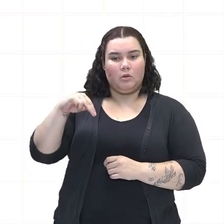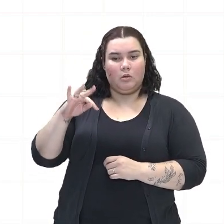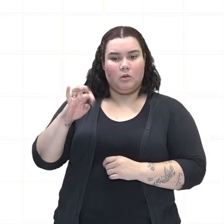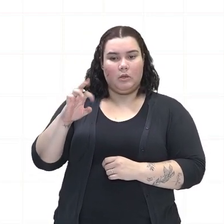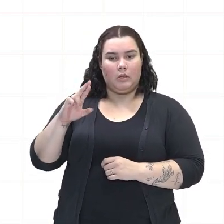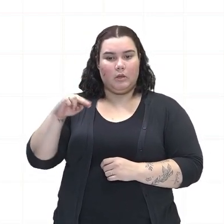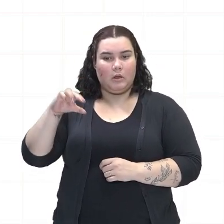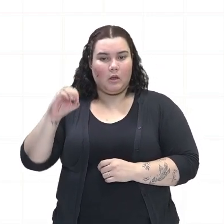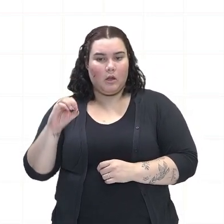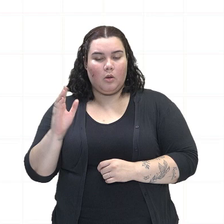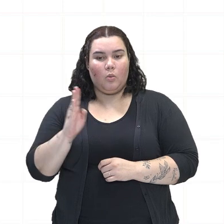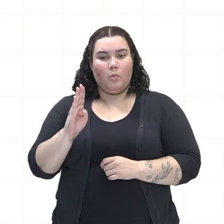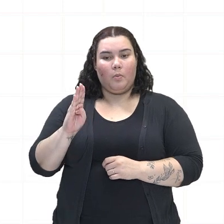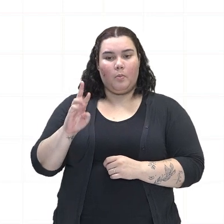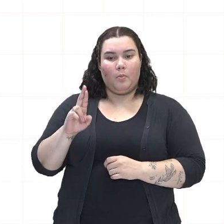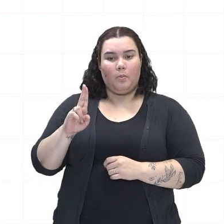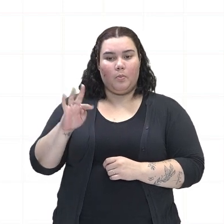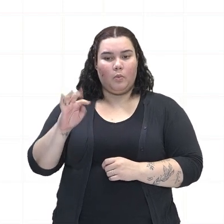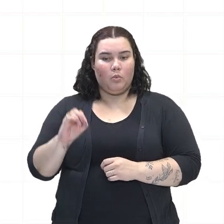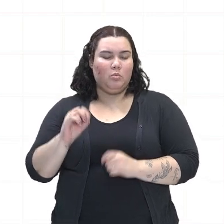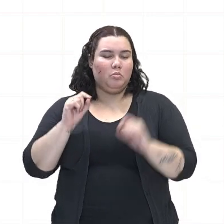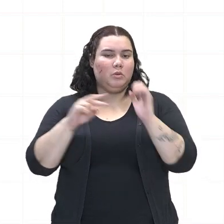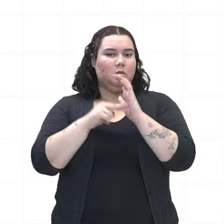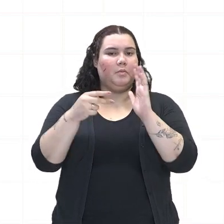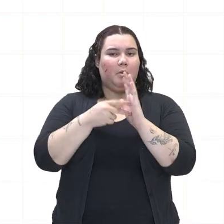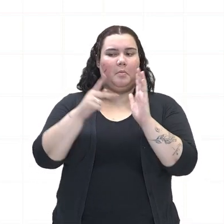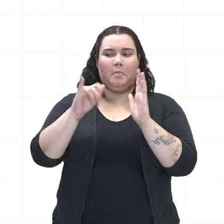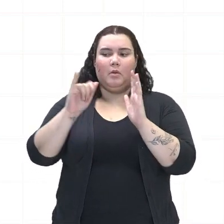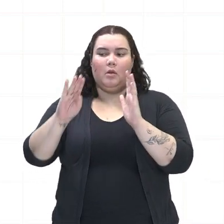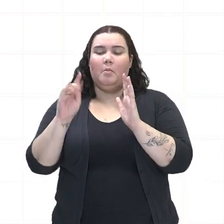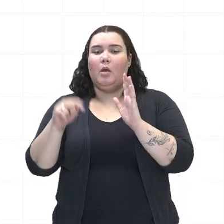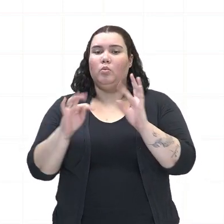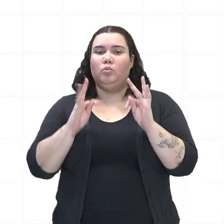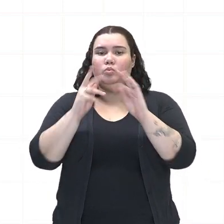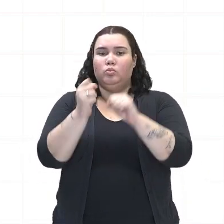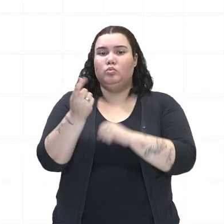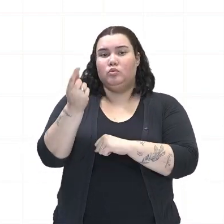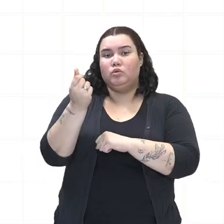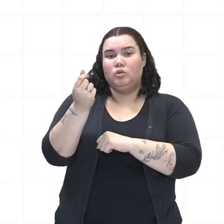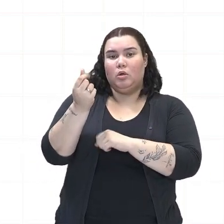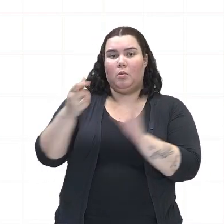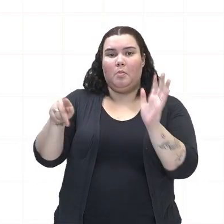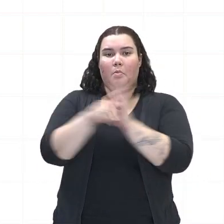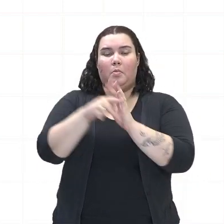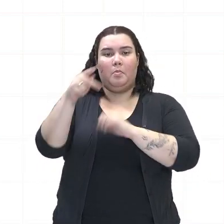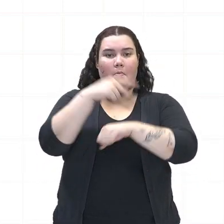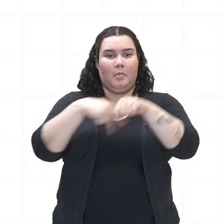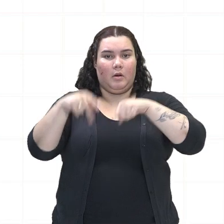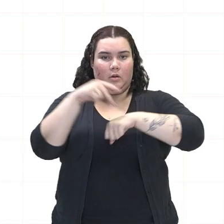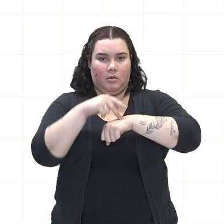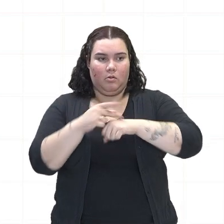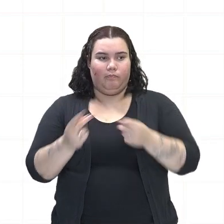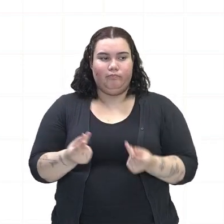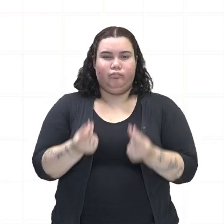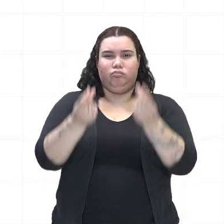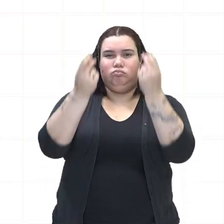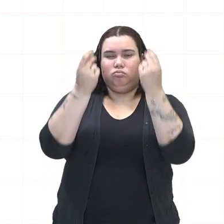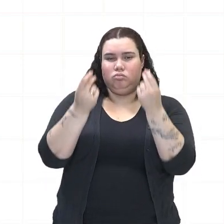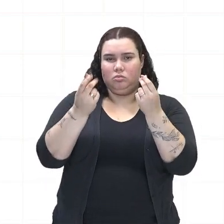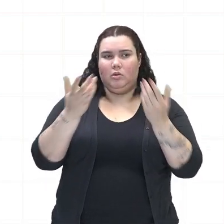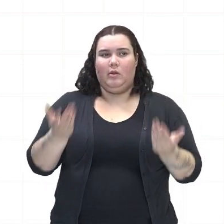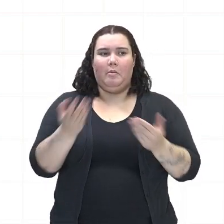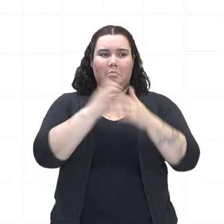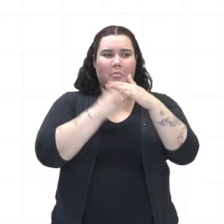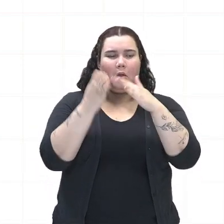país produz de riqueza, né? Tudo que gera riqueza ali pelas empresas, pelas atividades econômicas e